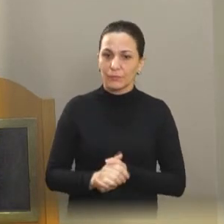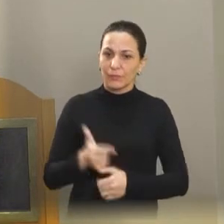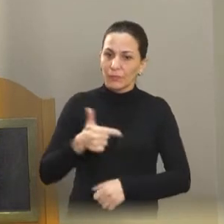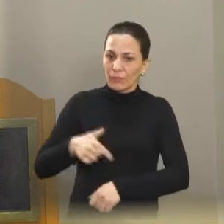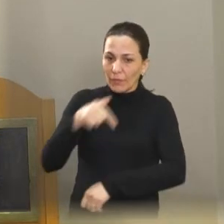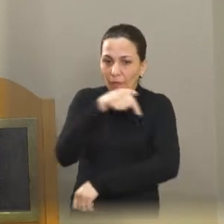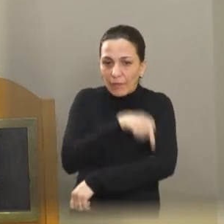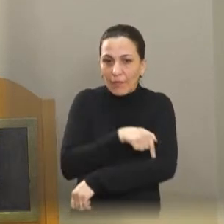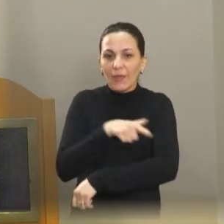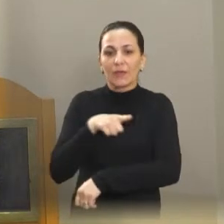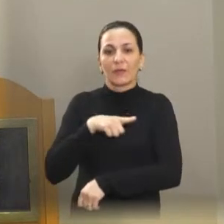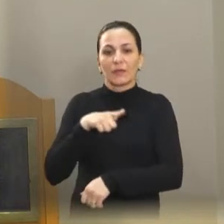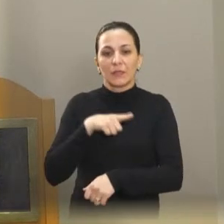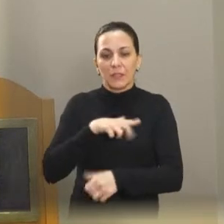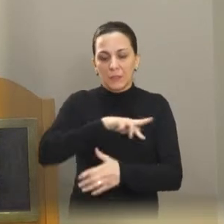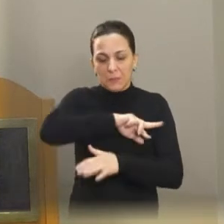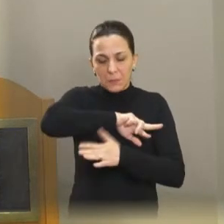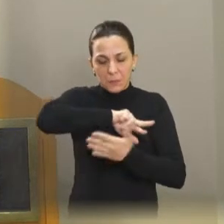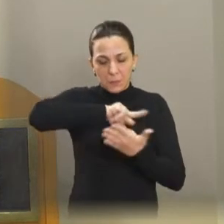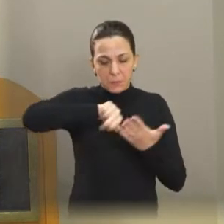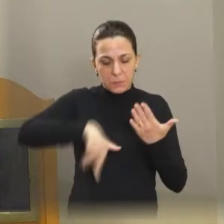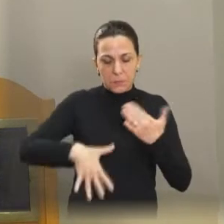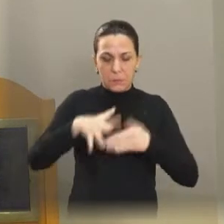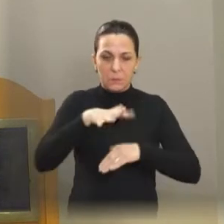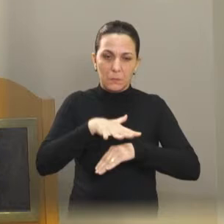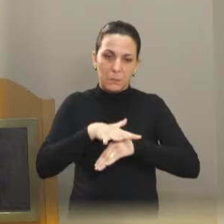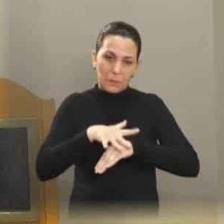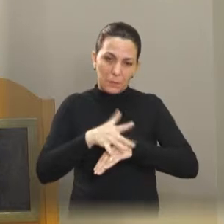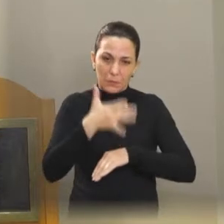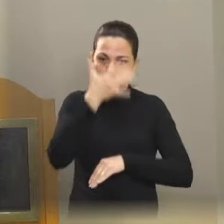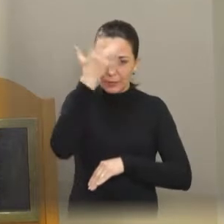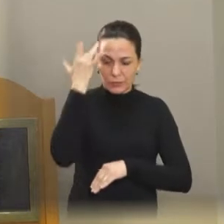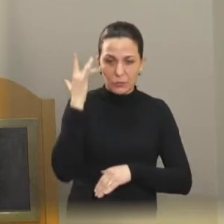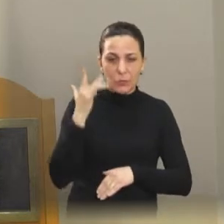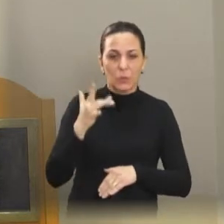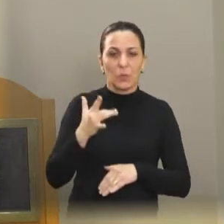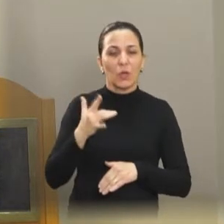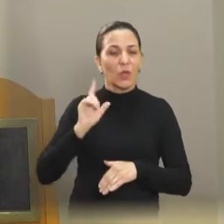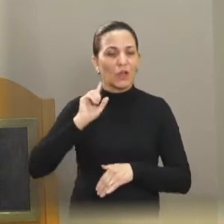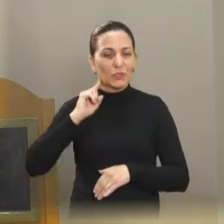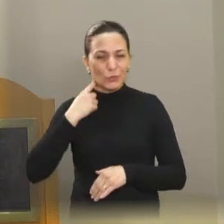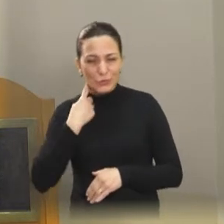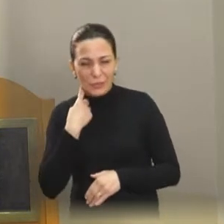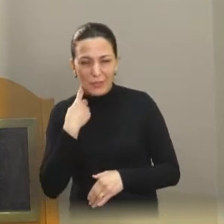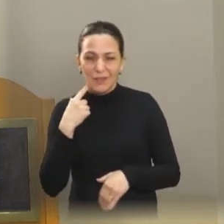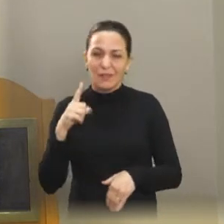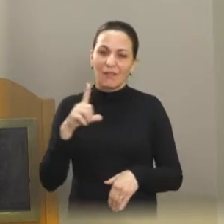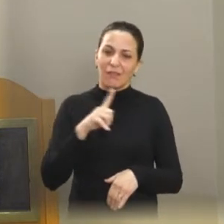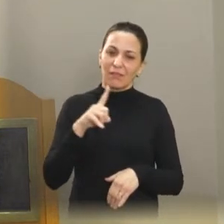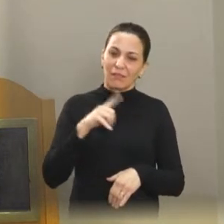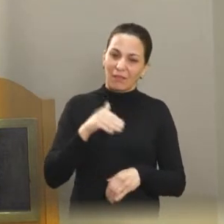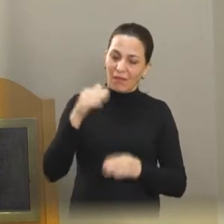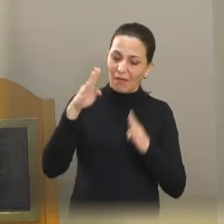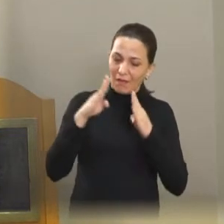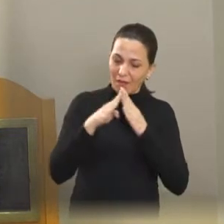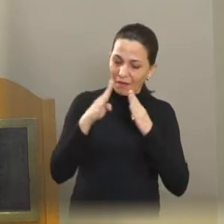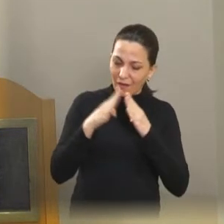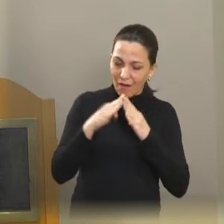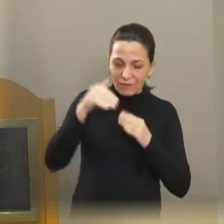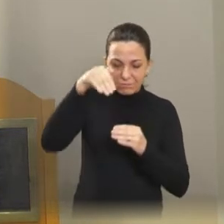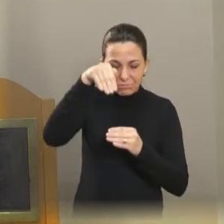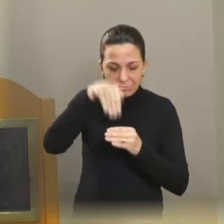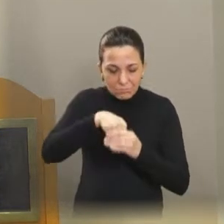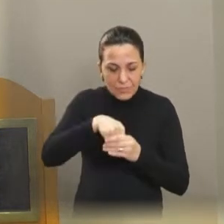quem dá nos termos de casa em Araraquara que o pessoal falta de limpeza então falando também que dentro das casas